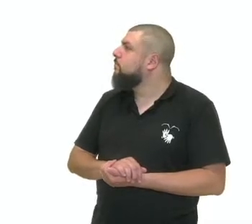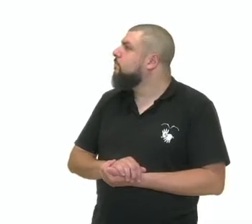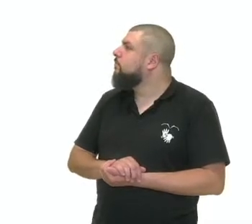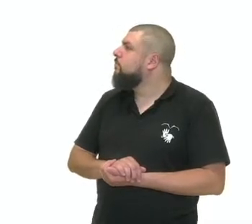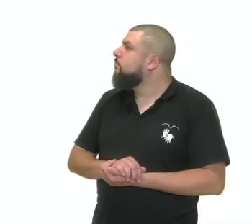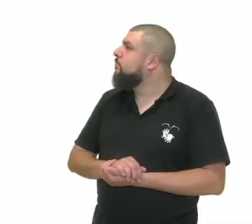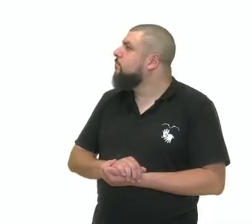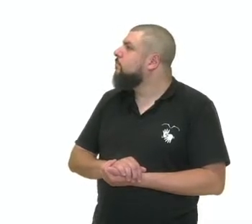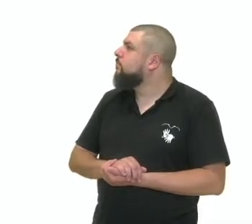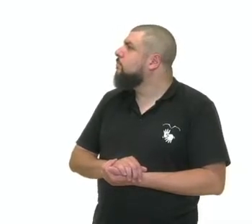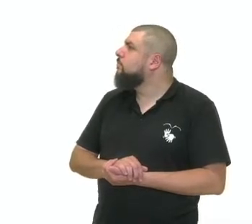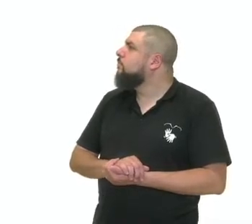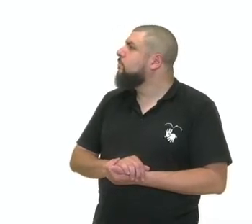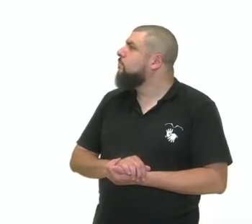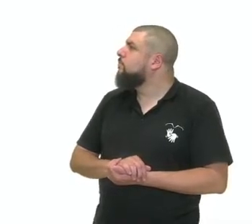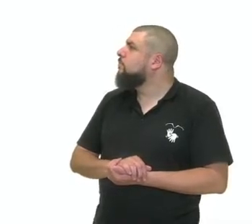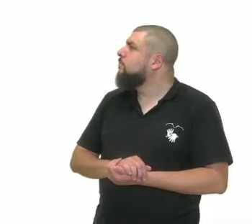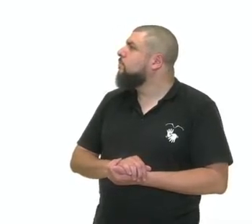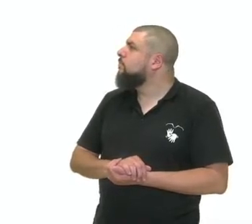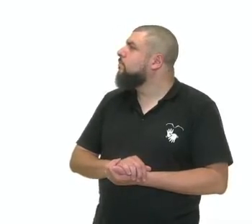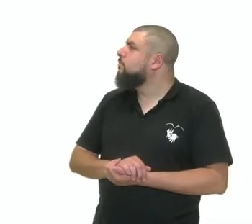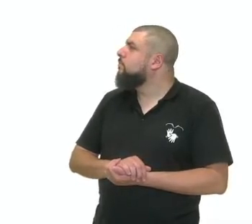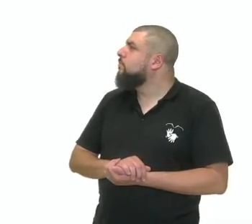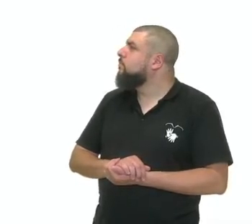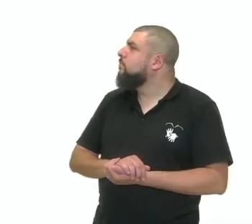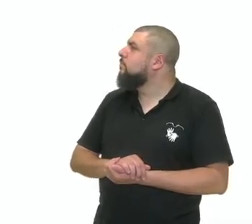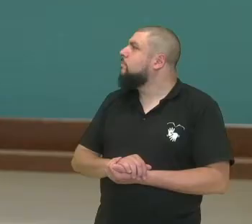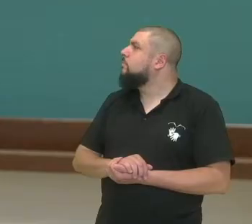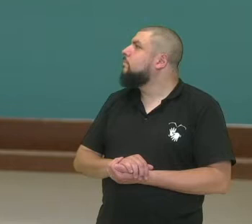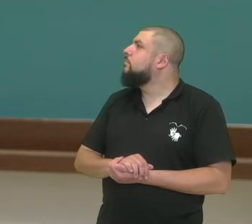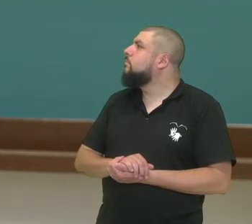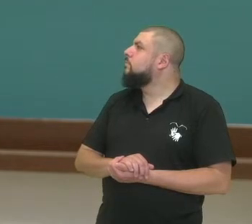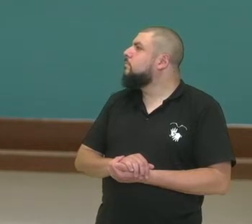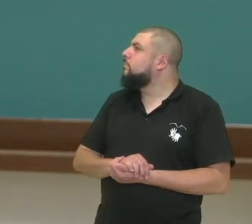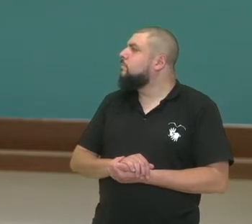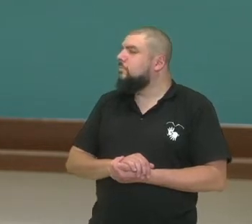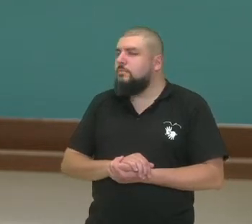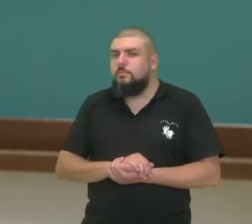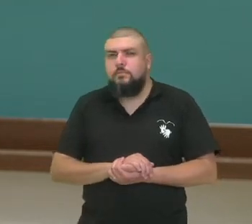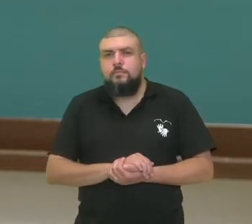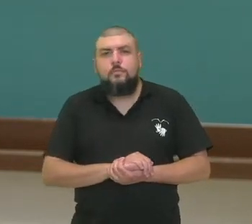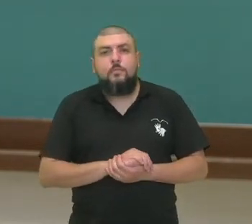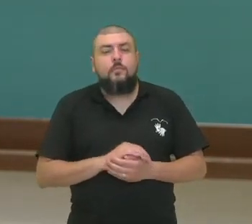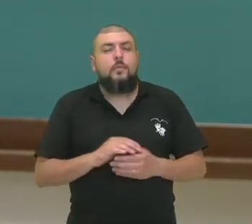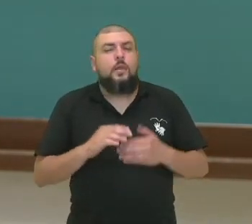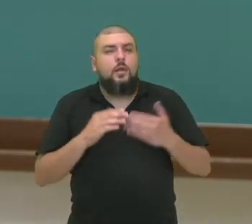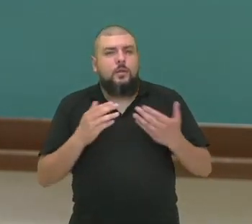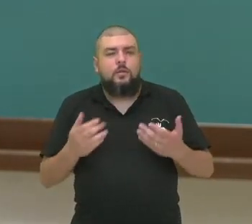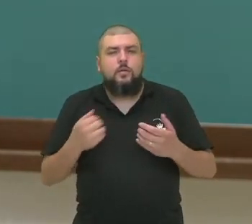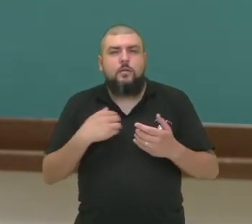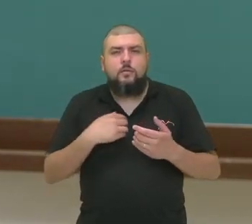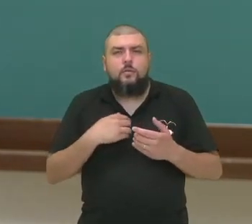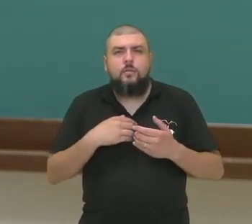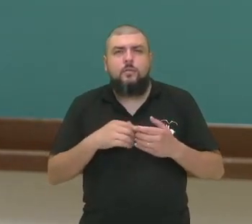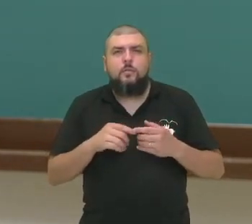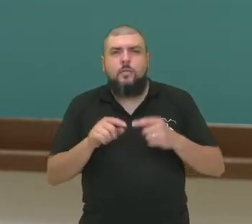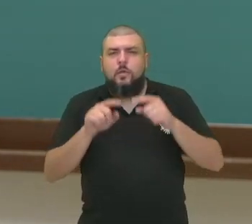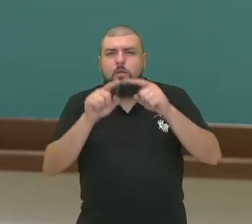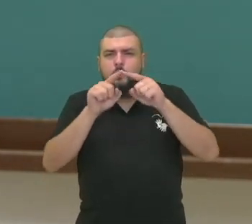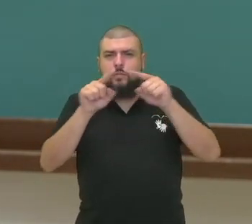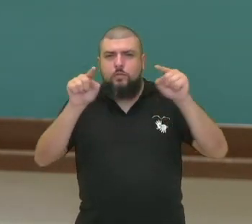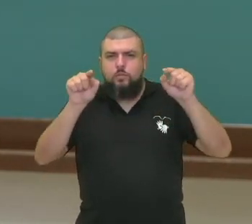capacidade do estado de se reinventar e também a clareza, certo? Ali em cima a gente tem a figura